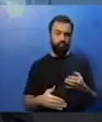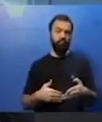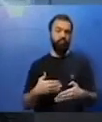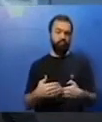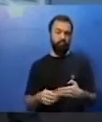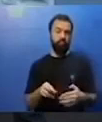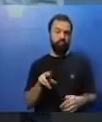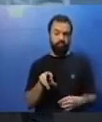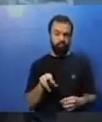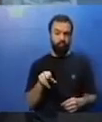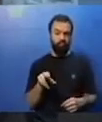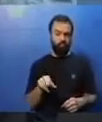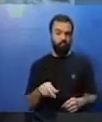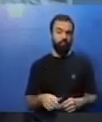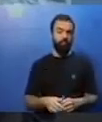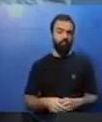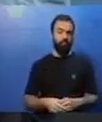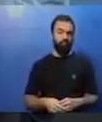mesmo.